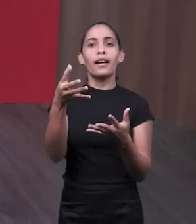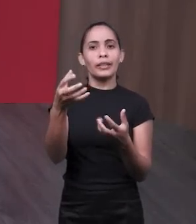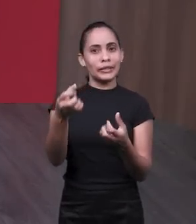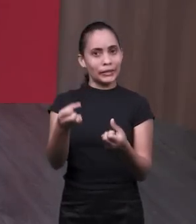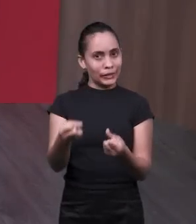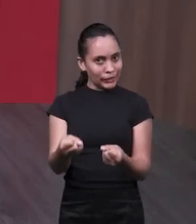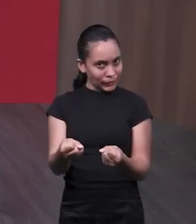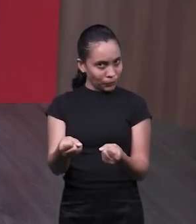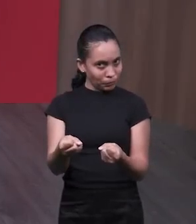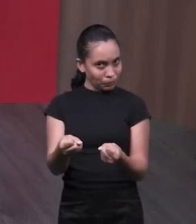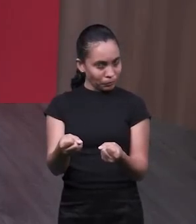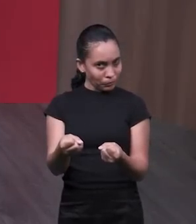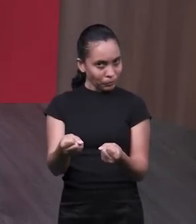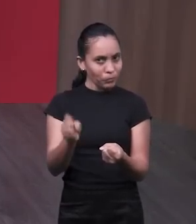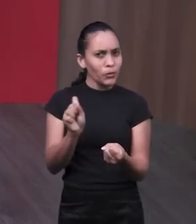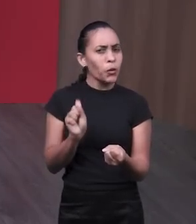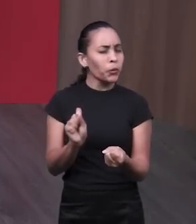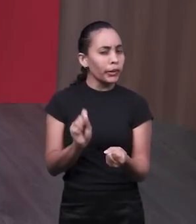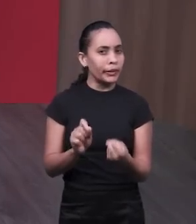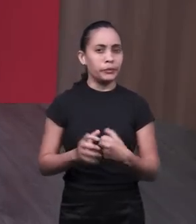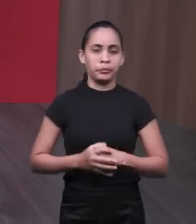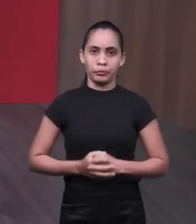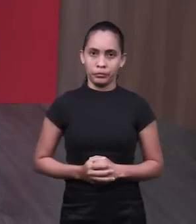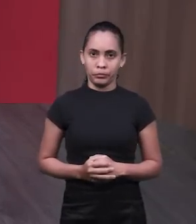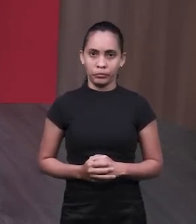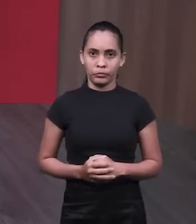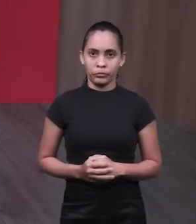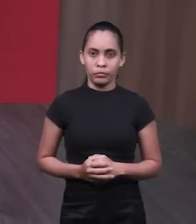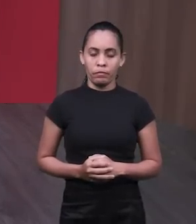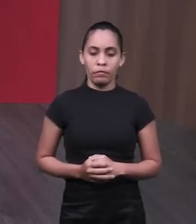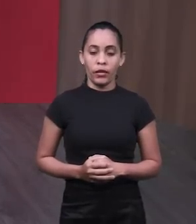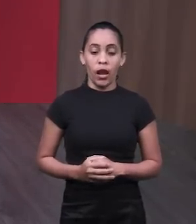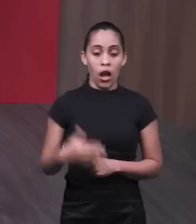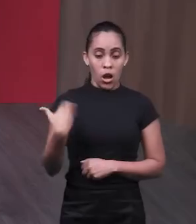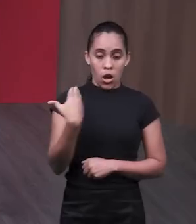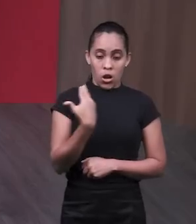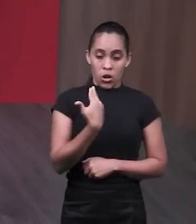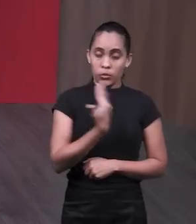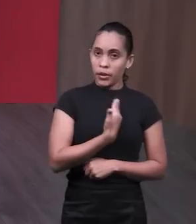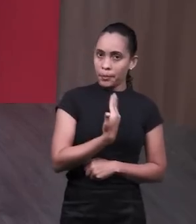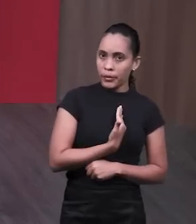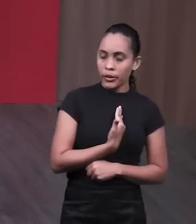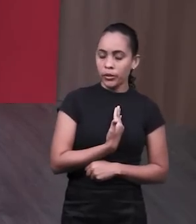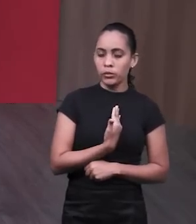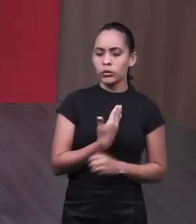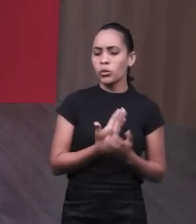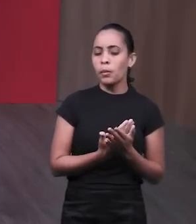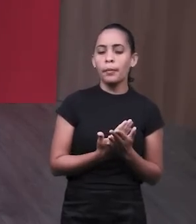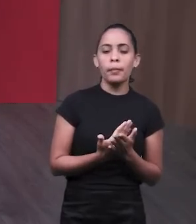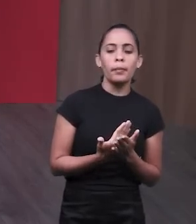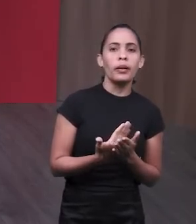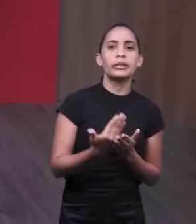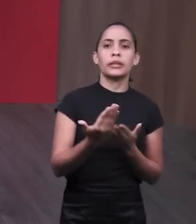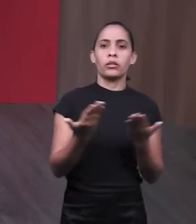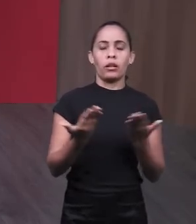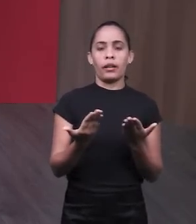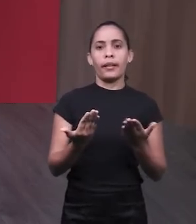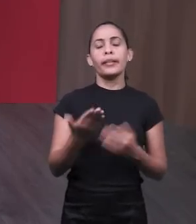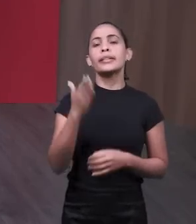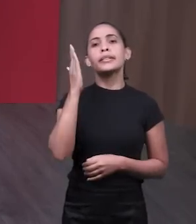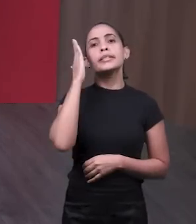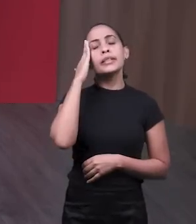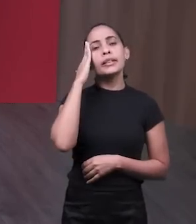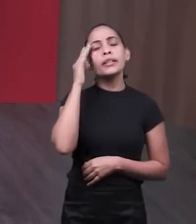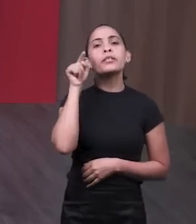aceitação. A fase da aceitação é quando os colegas, a classe, ela começa a